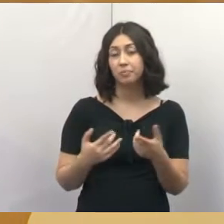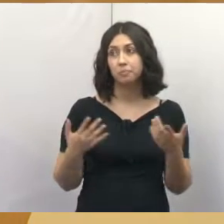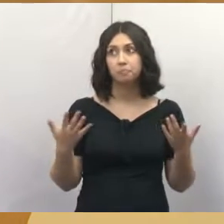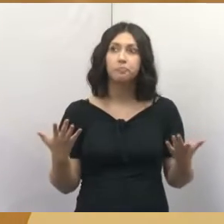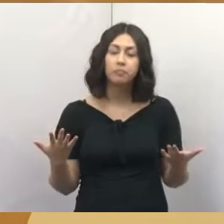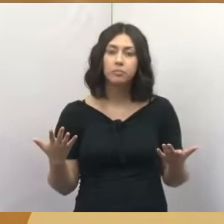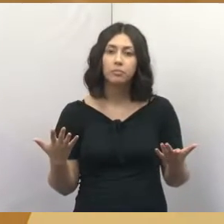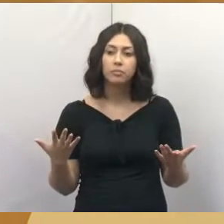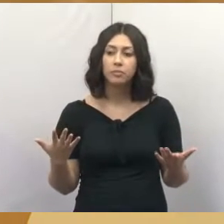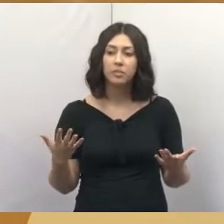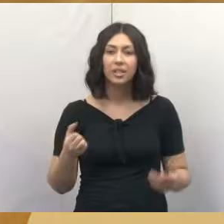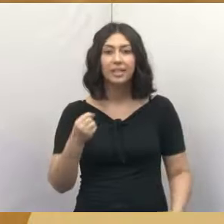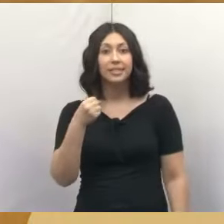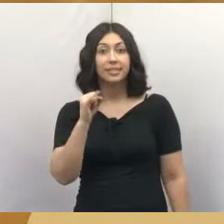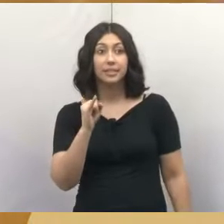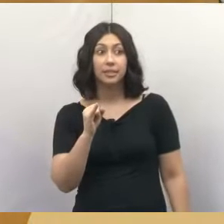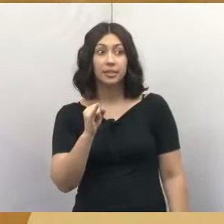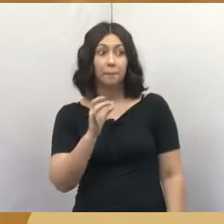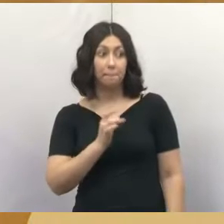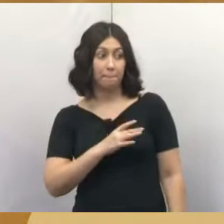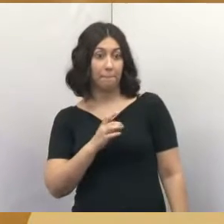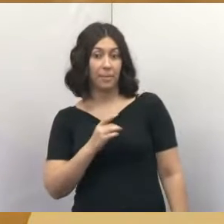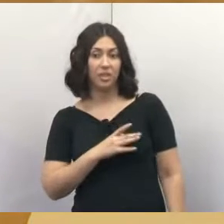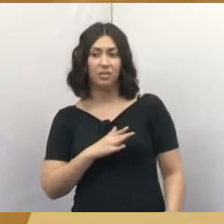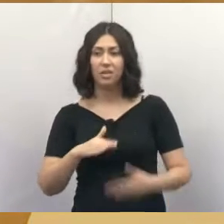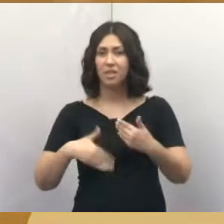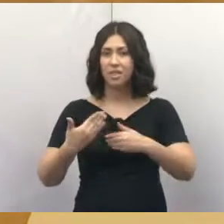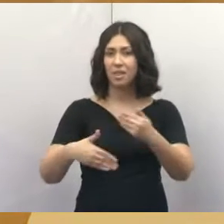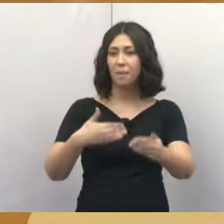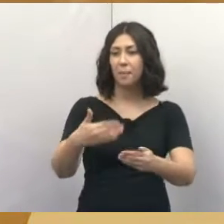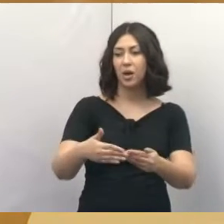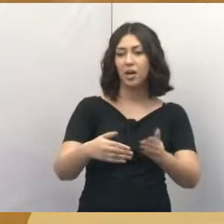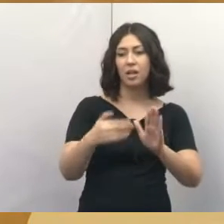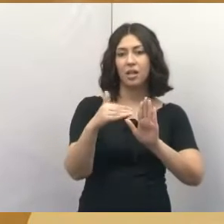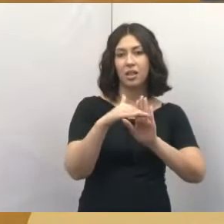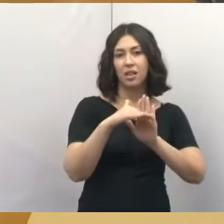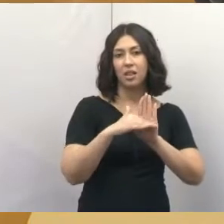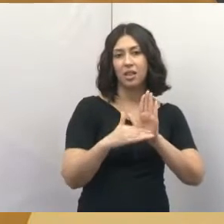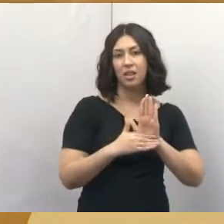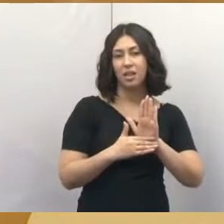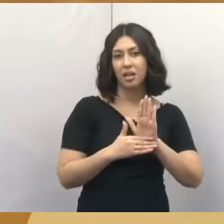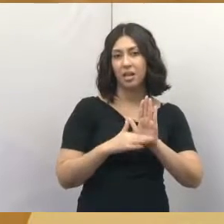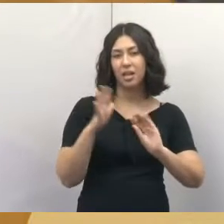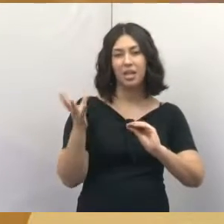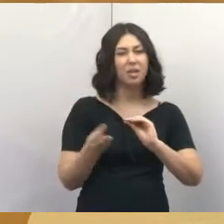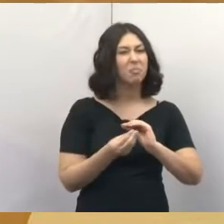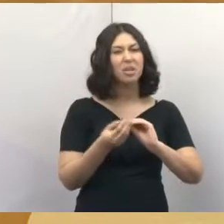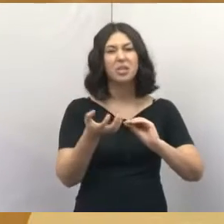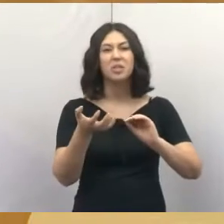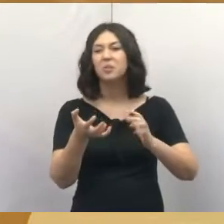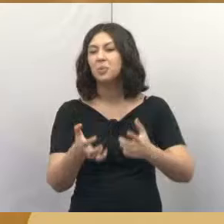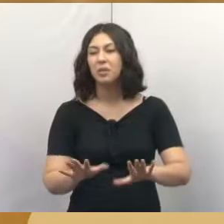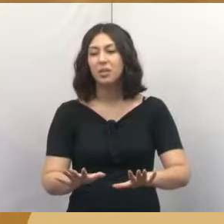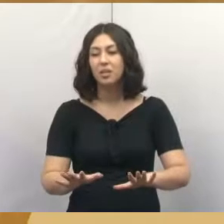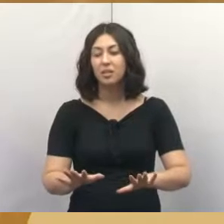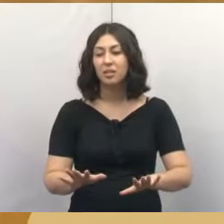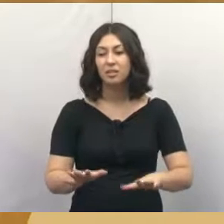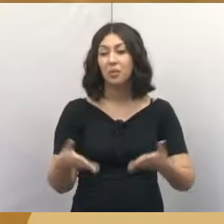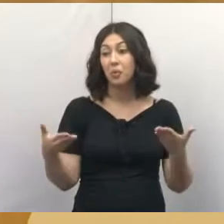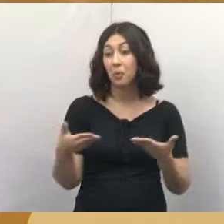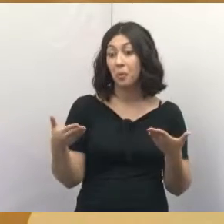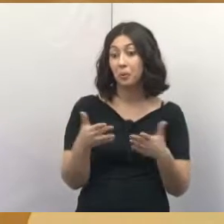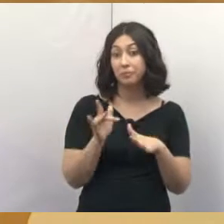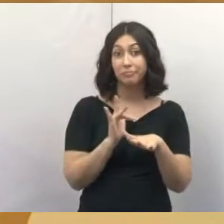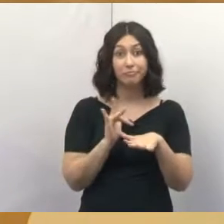assim, na hora, se tiver medo da opinião pública, quando passar a listinha lá de quem não quis assinar a emenda e cair aí, hoje a gente tem as